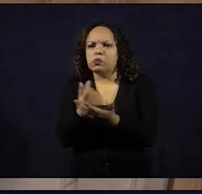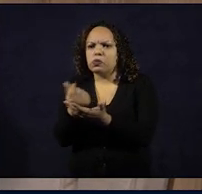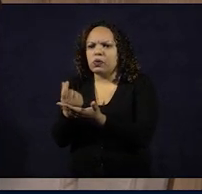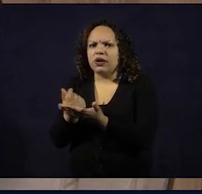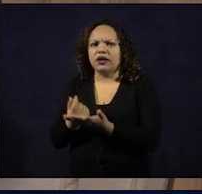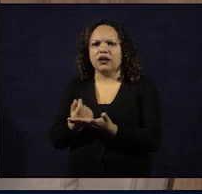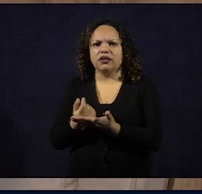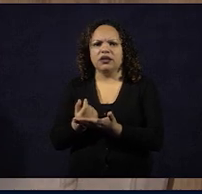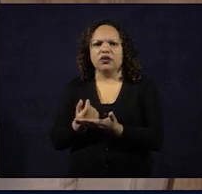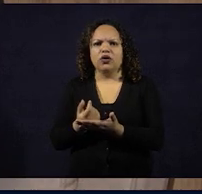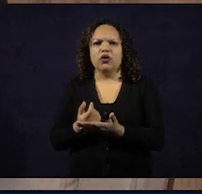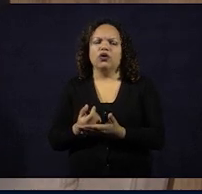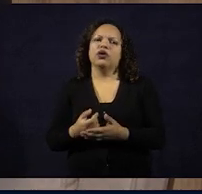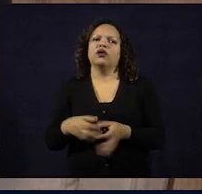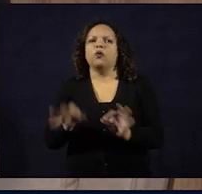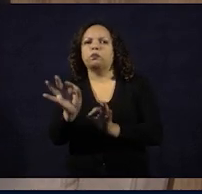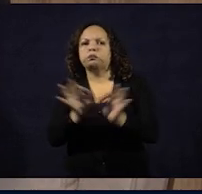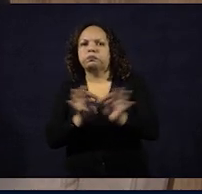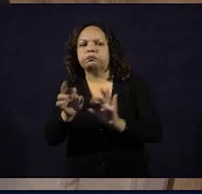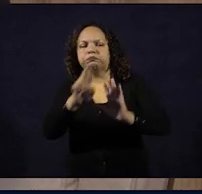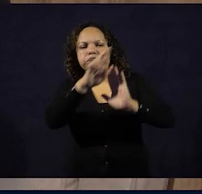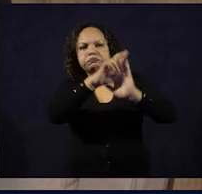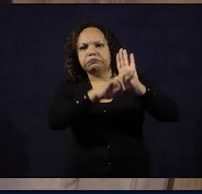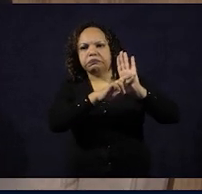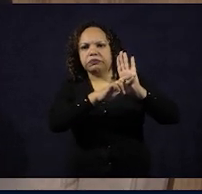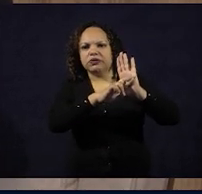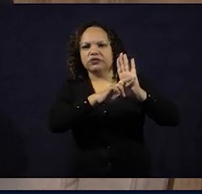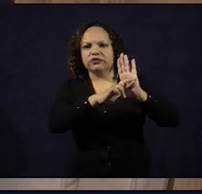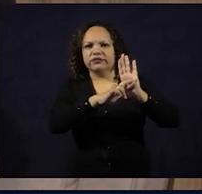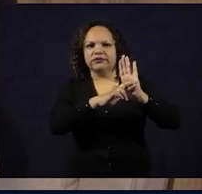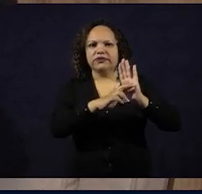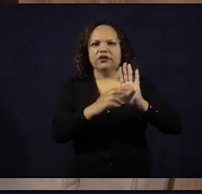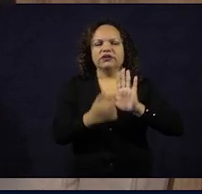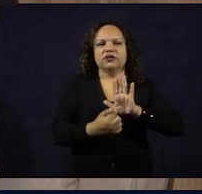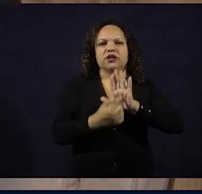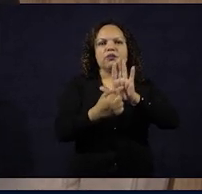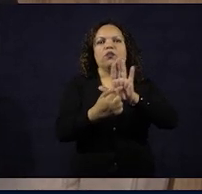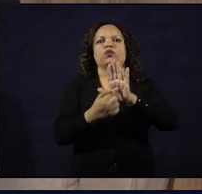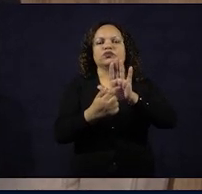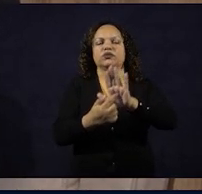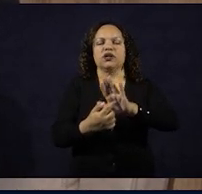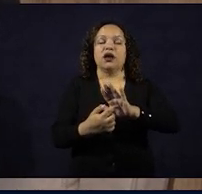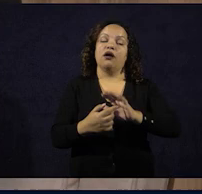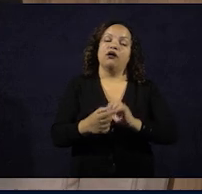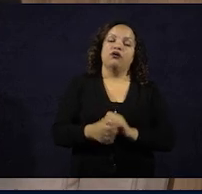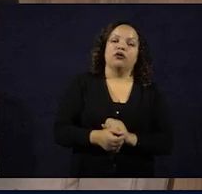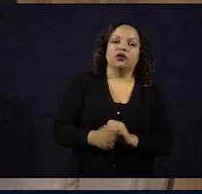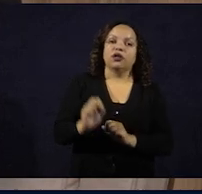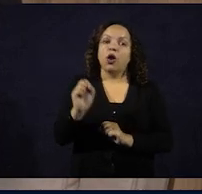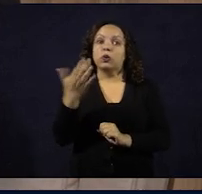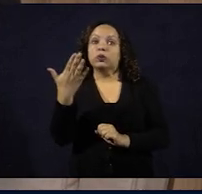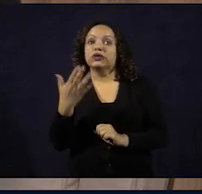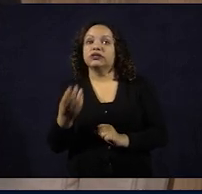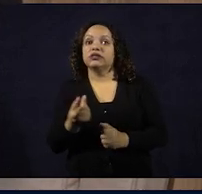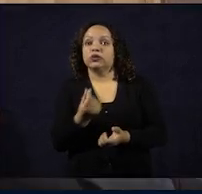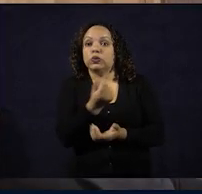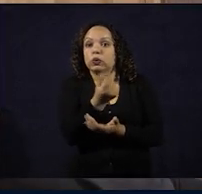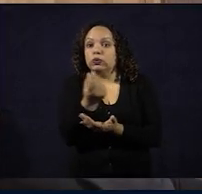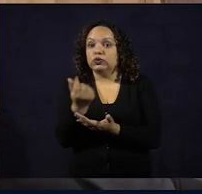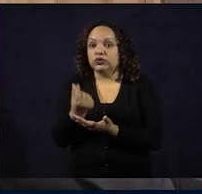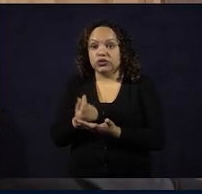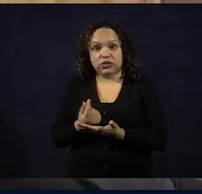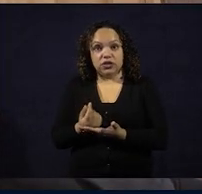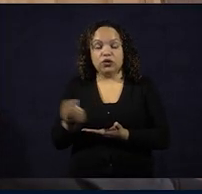para que qual que é o Projeto Então você tem que mostrar muito uso do recurso Eu acho que talvez essa